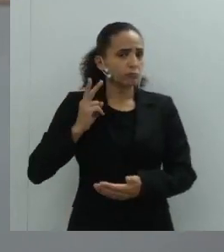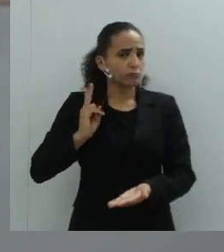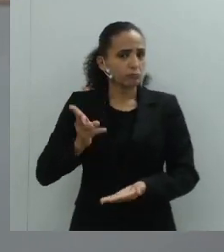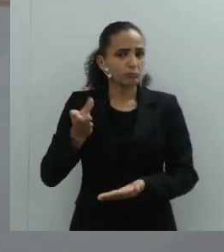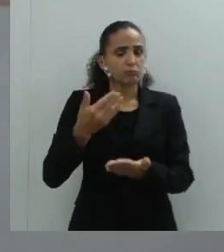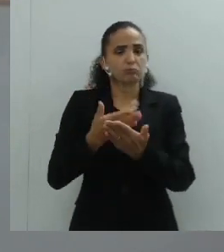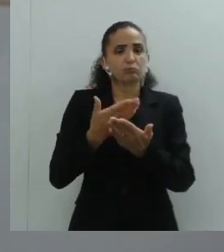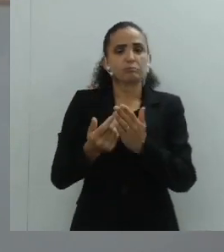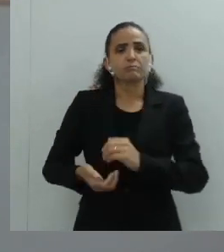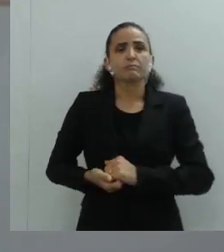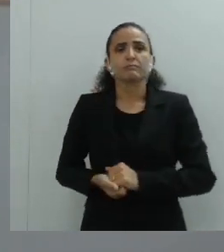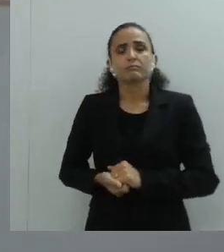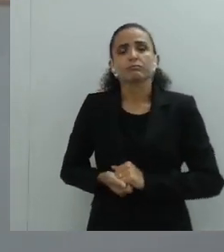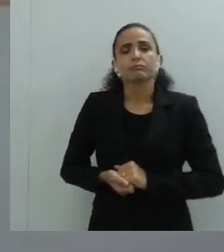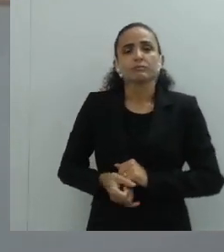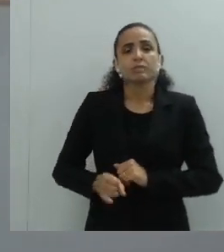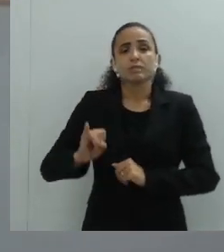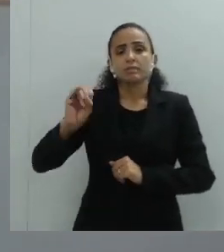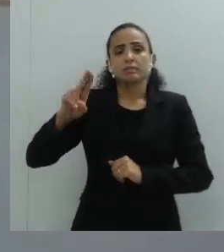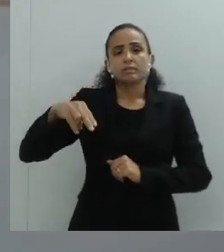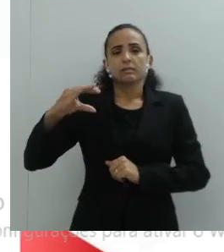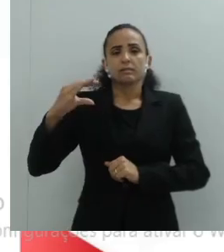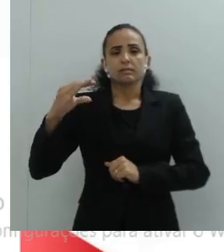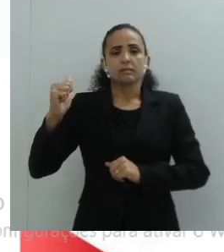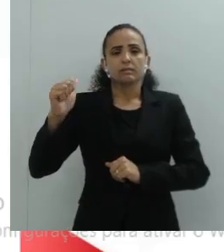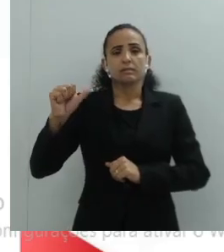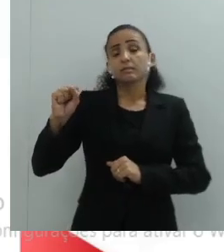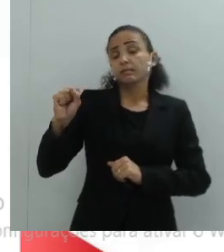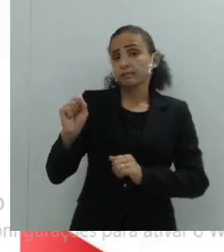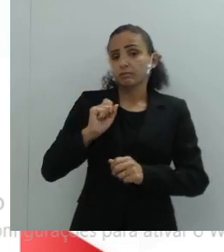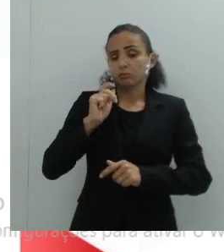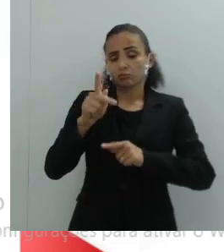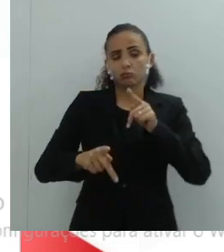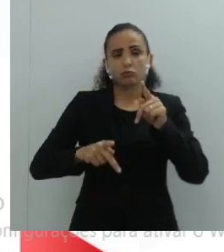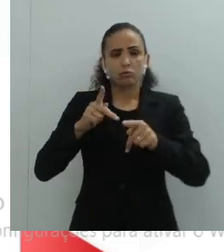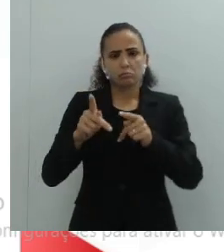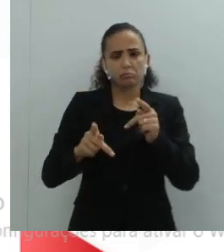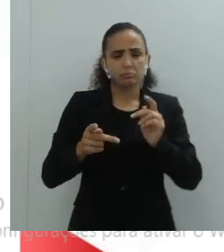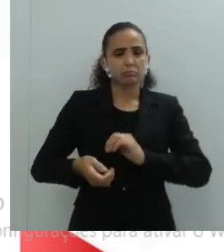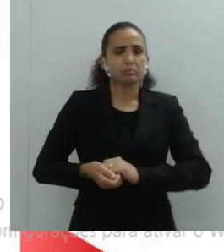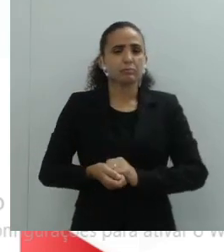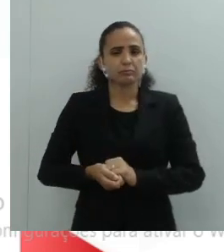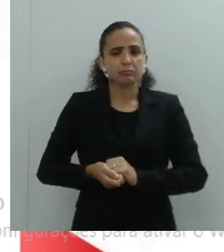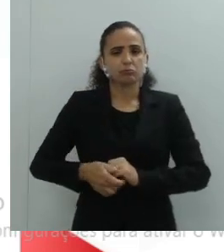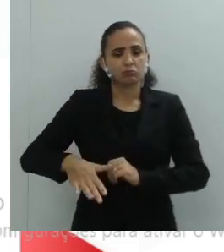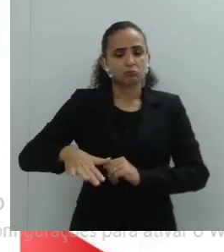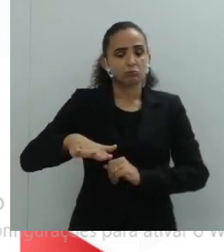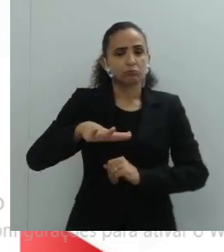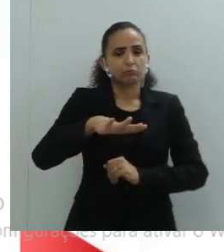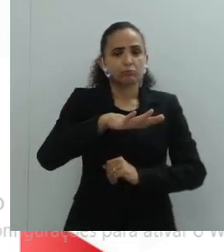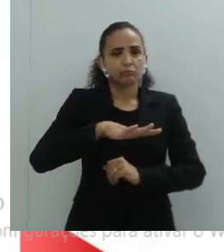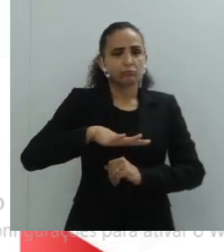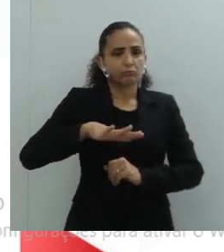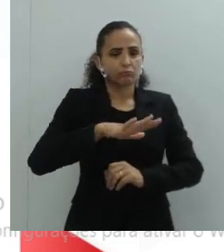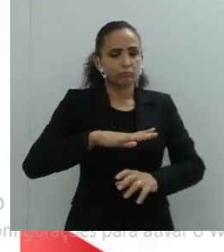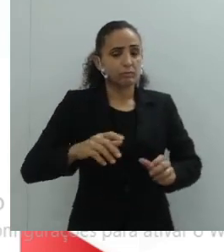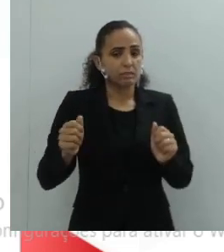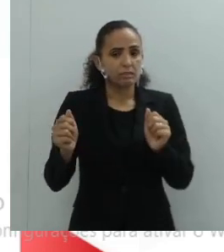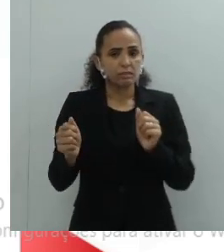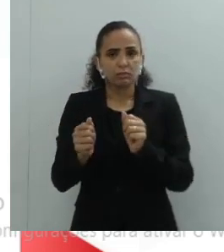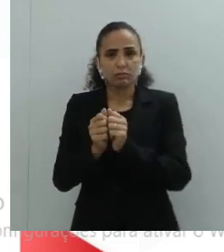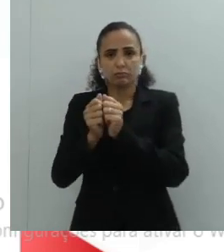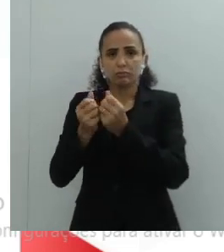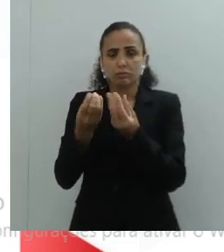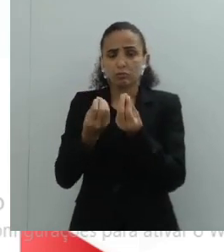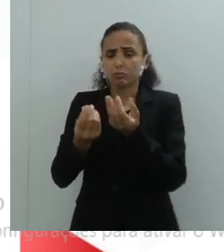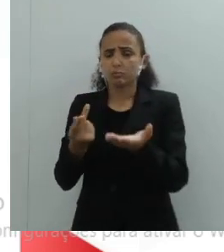tela para a gente ver os Incas, que é o povo originário aqui da Cordilheira dos Andes, na América